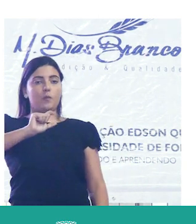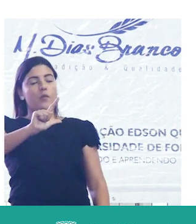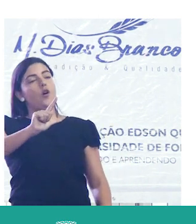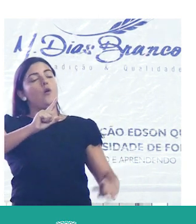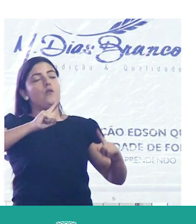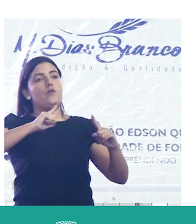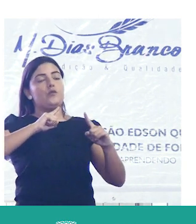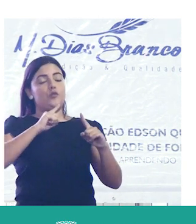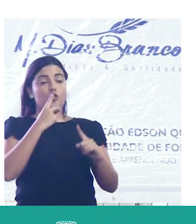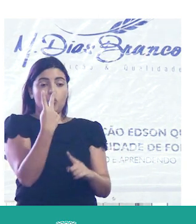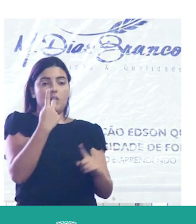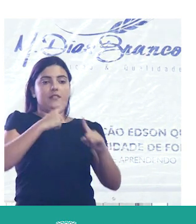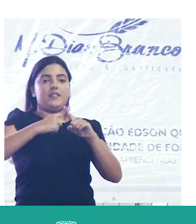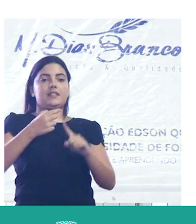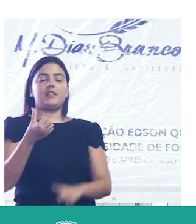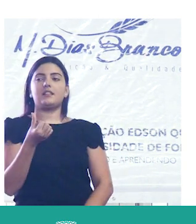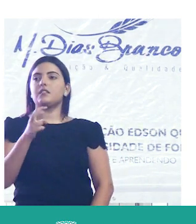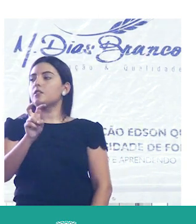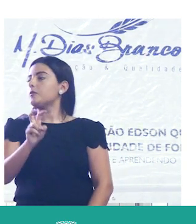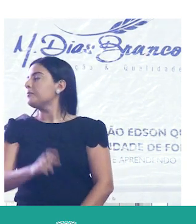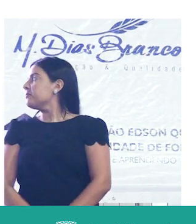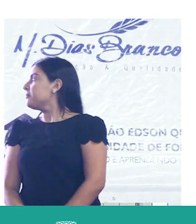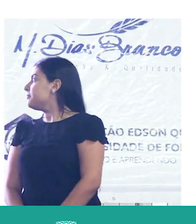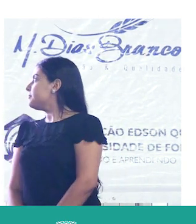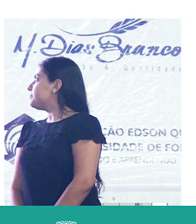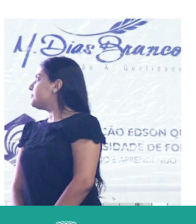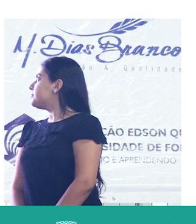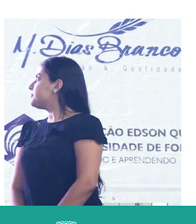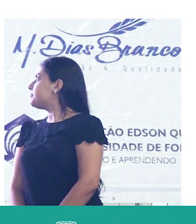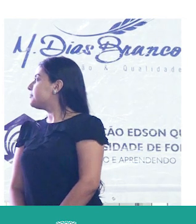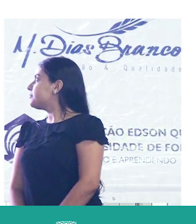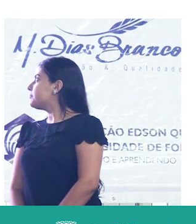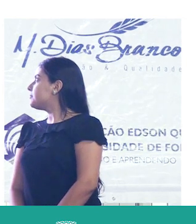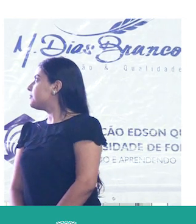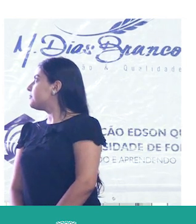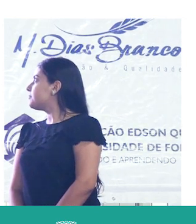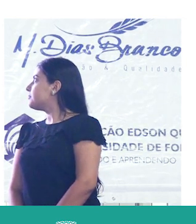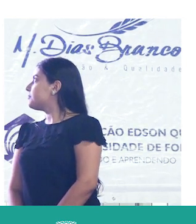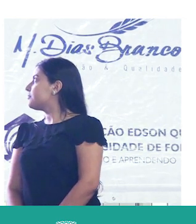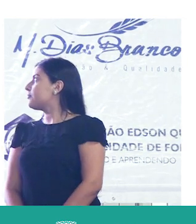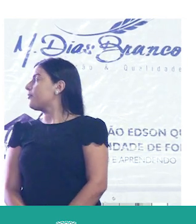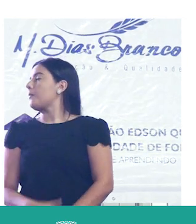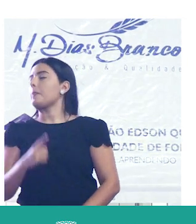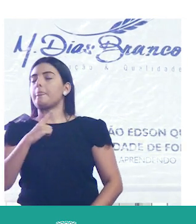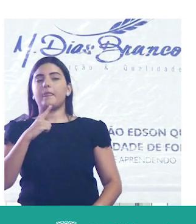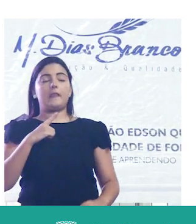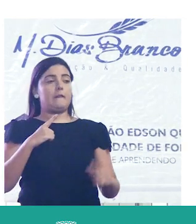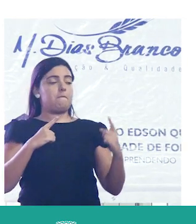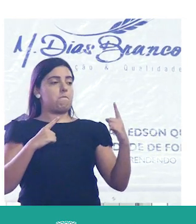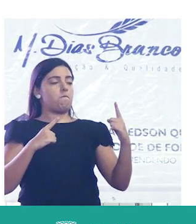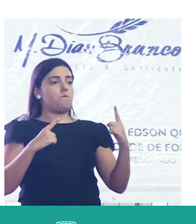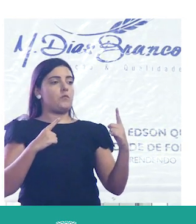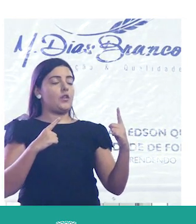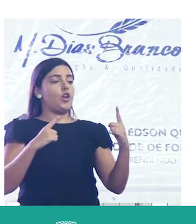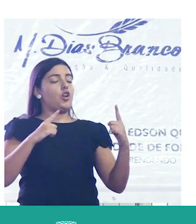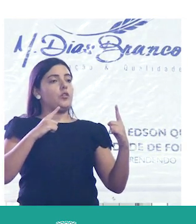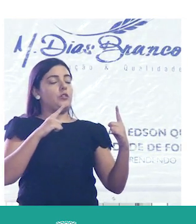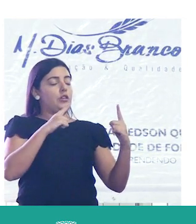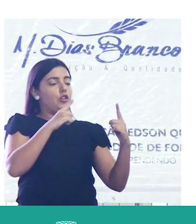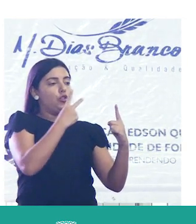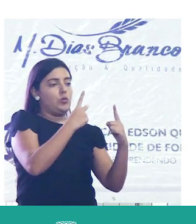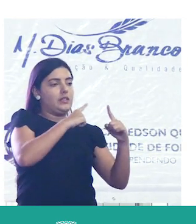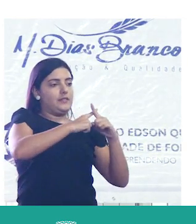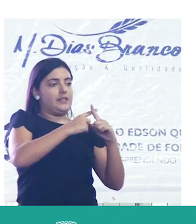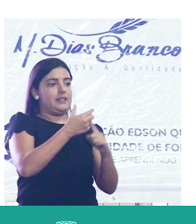vezes 65. Se 2 vezes 97 gramas geram 2 vezes 65,